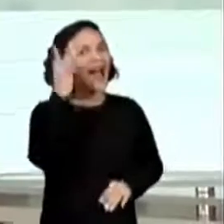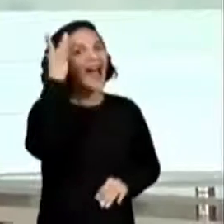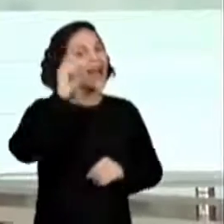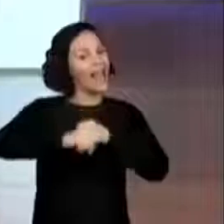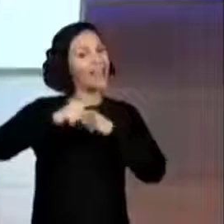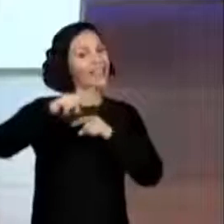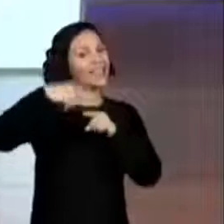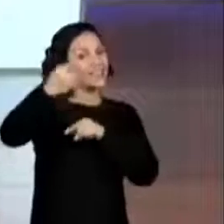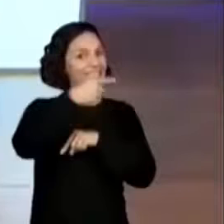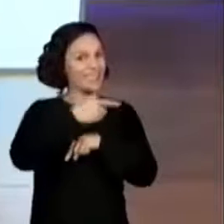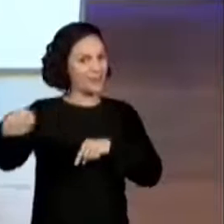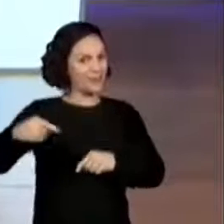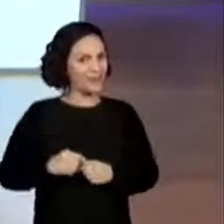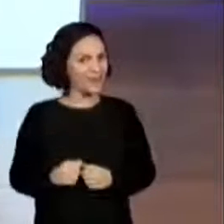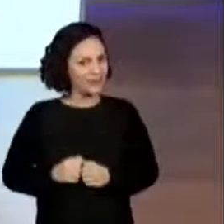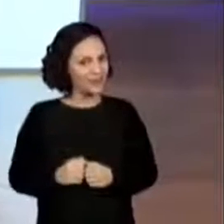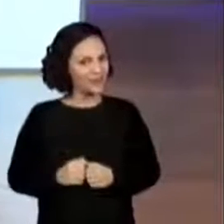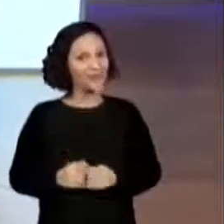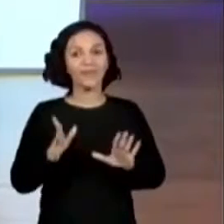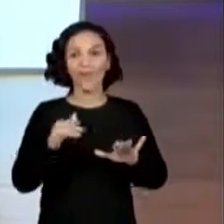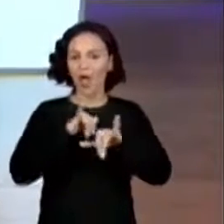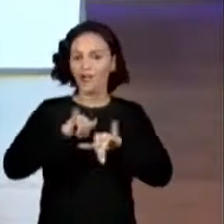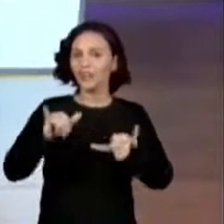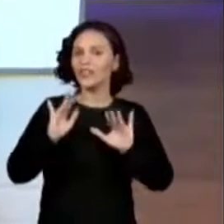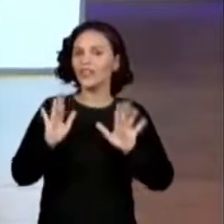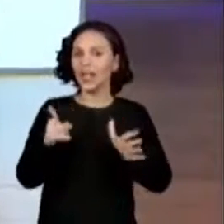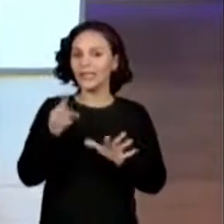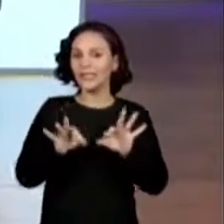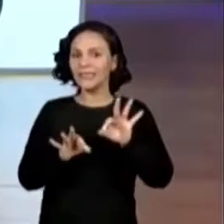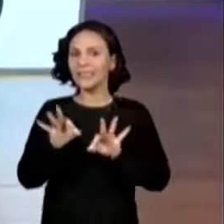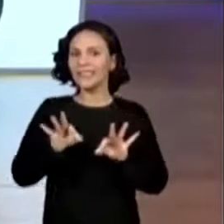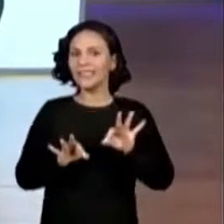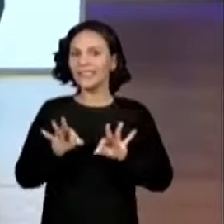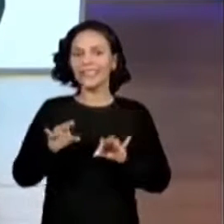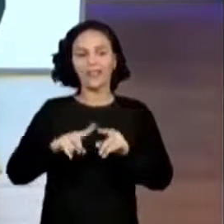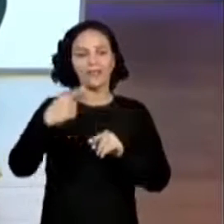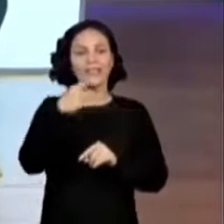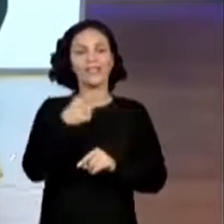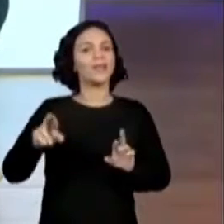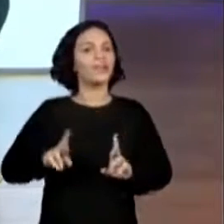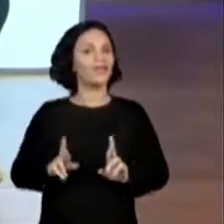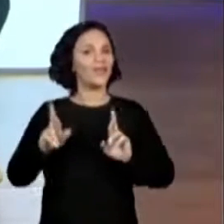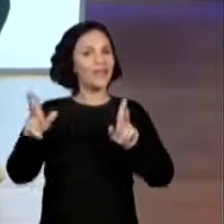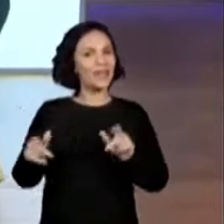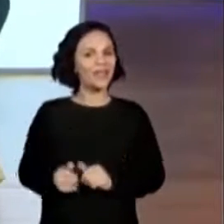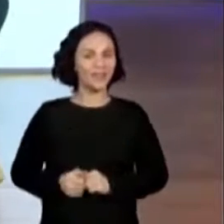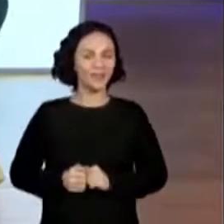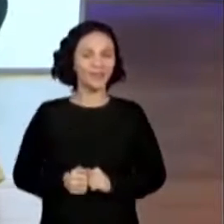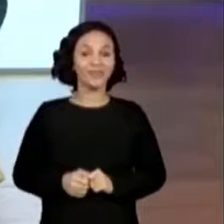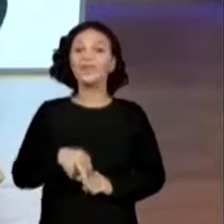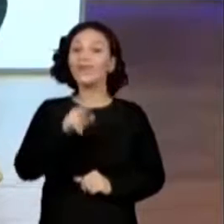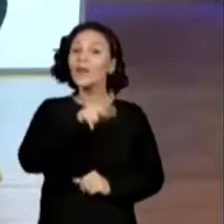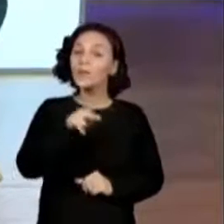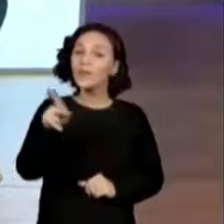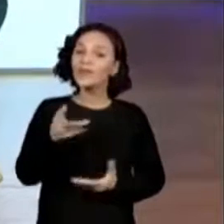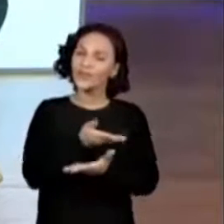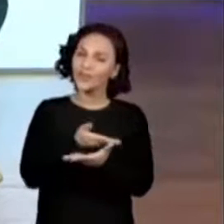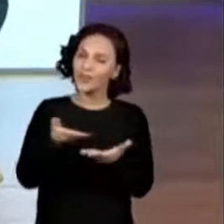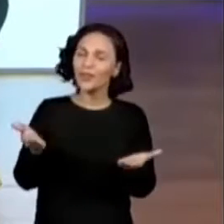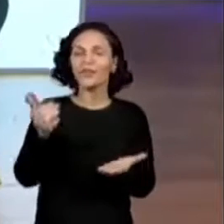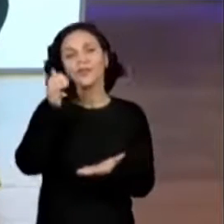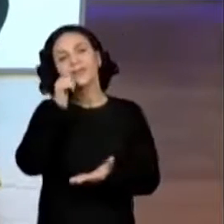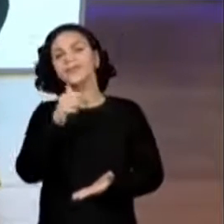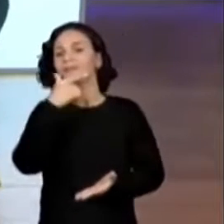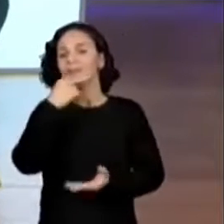que vem, não é? Bom já ir avisando que a gente vai ter uma semana aí toda diferente. Professores e professoras vão colocando pra gente